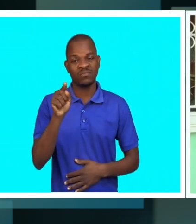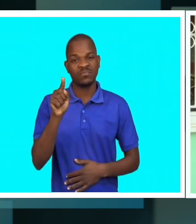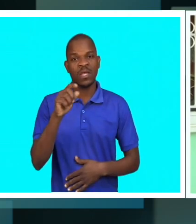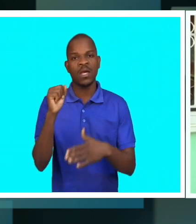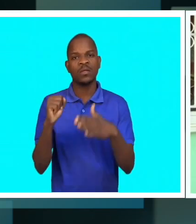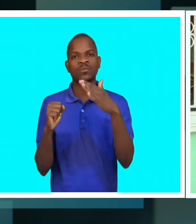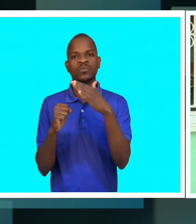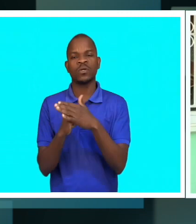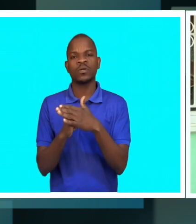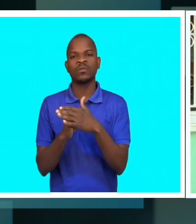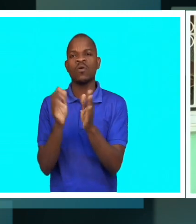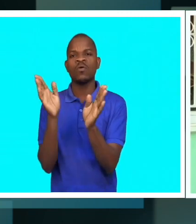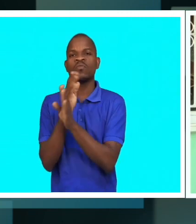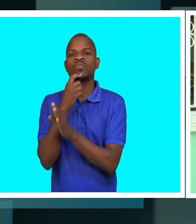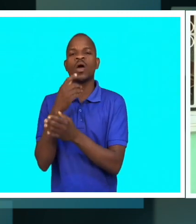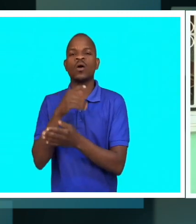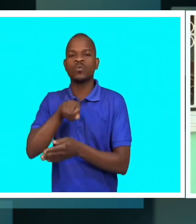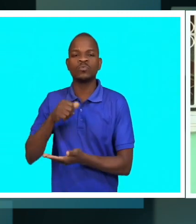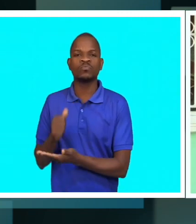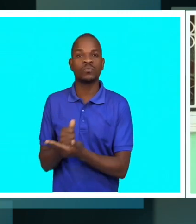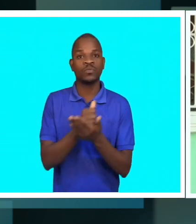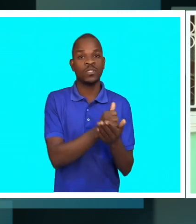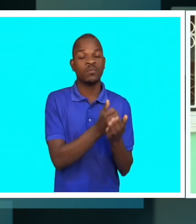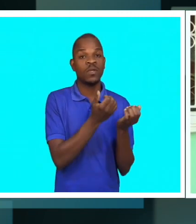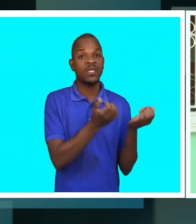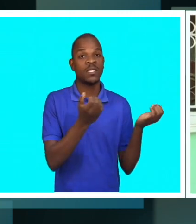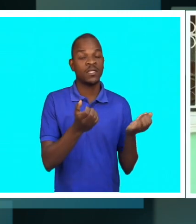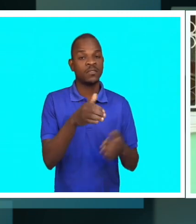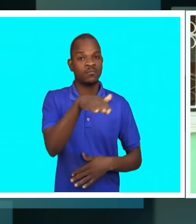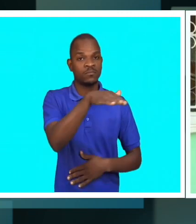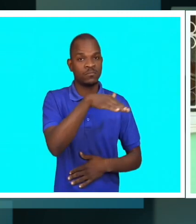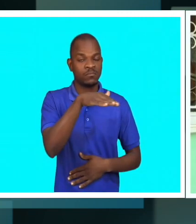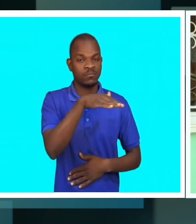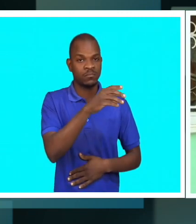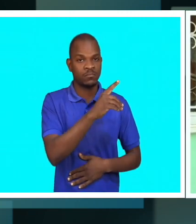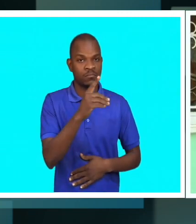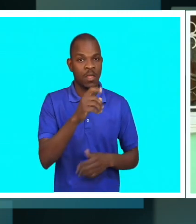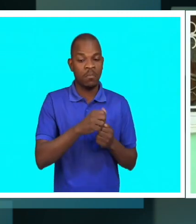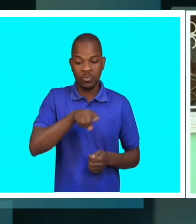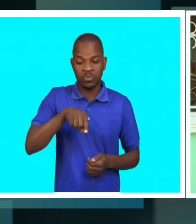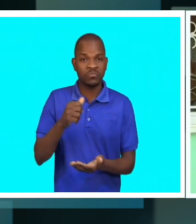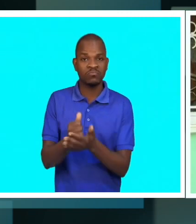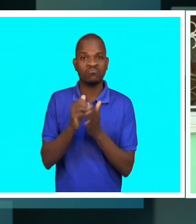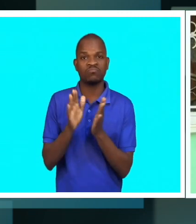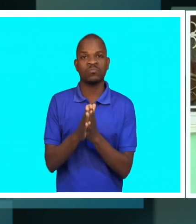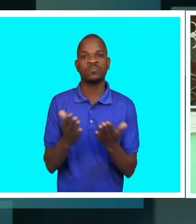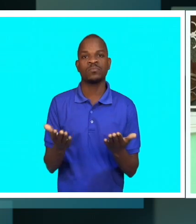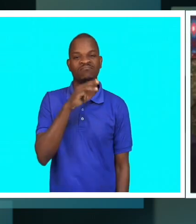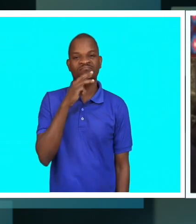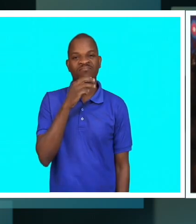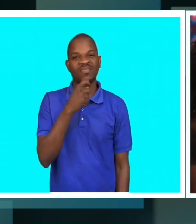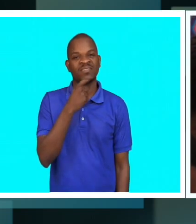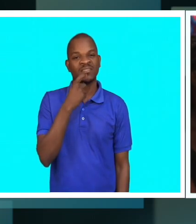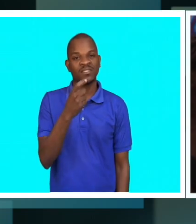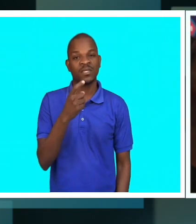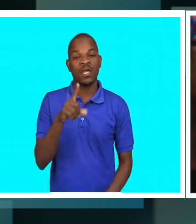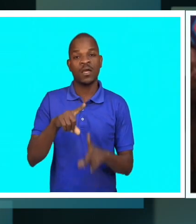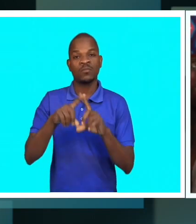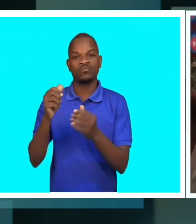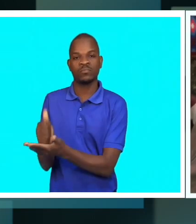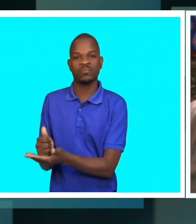quando eles respondem fora, dizem que nós ajudamos as crianças do nosso país, mas nenhuma de nós recebe ajuda. Estas